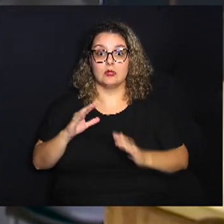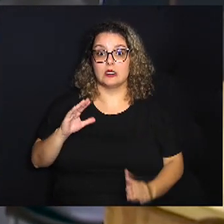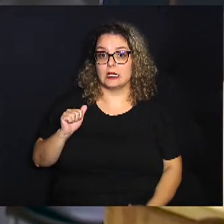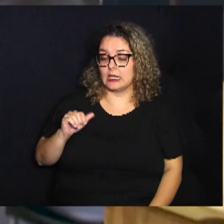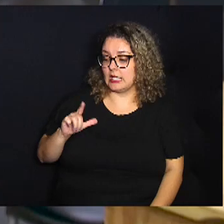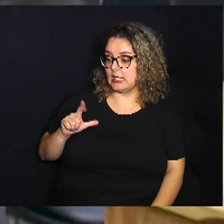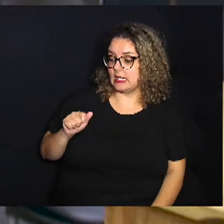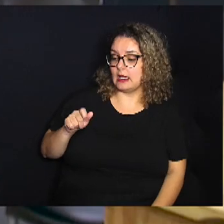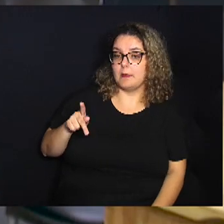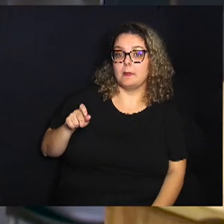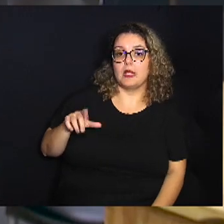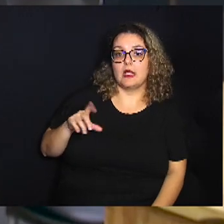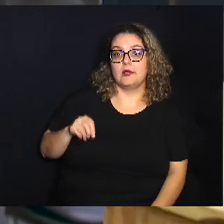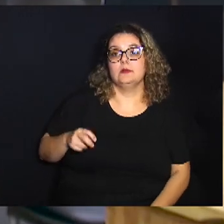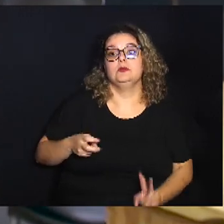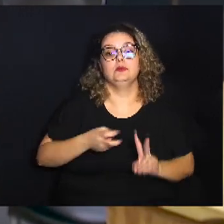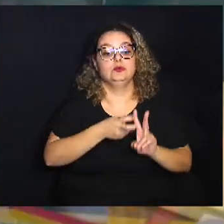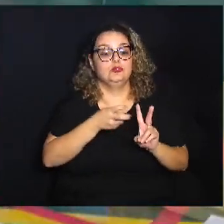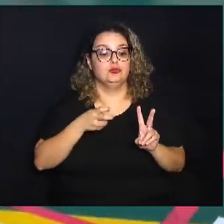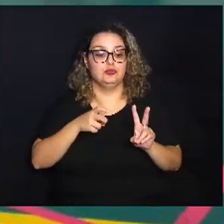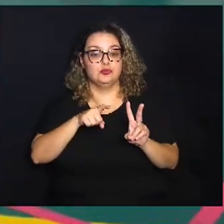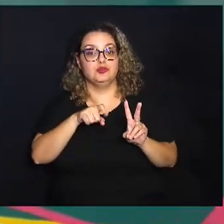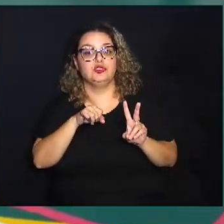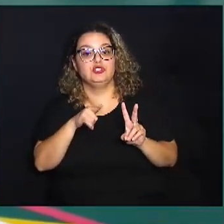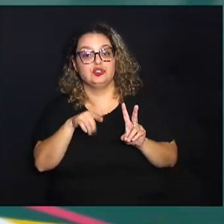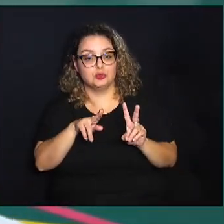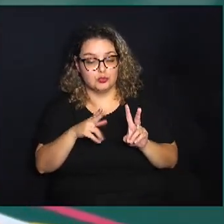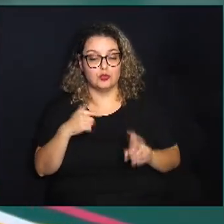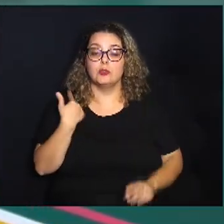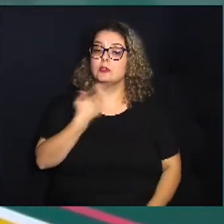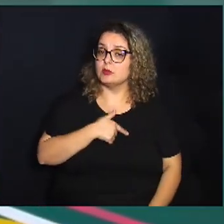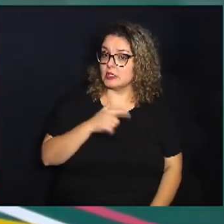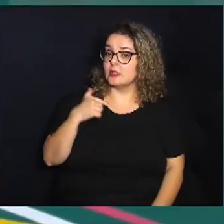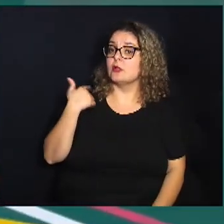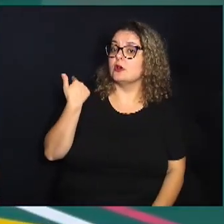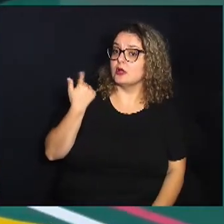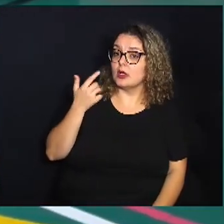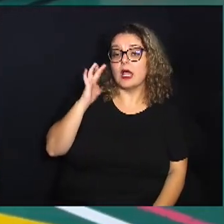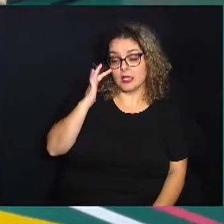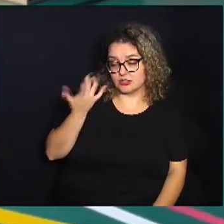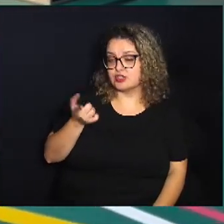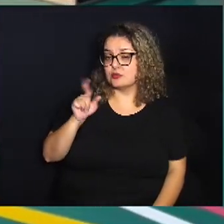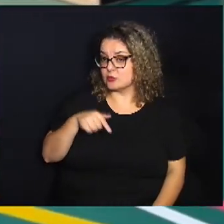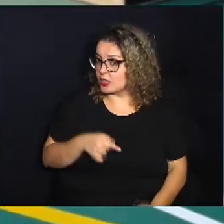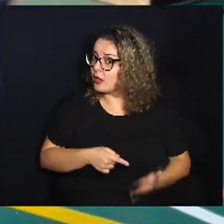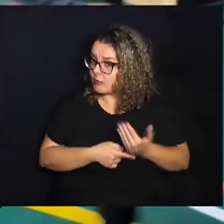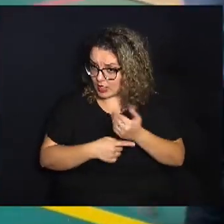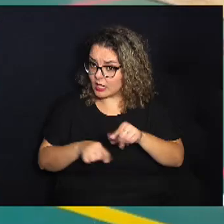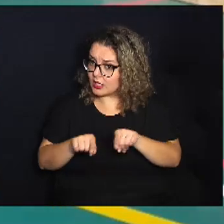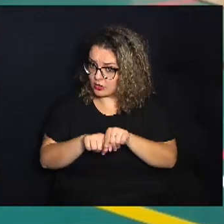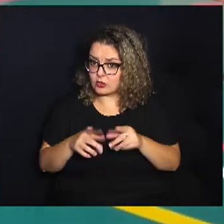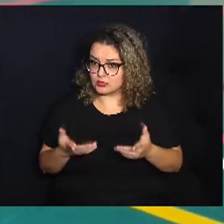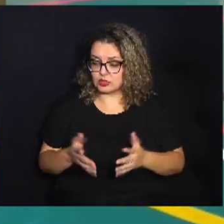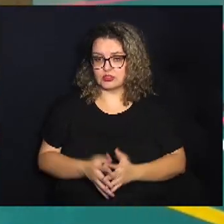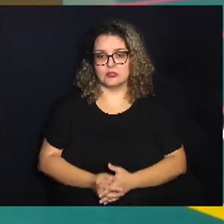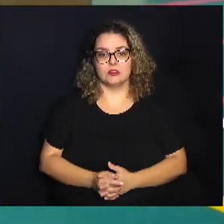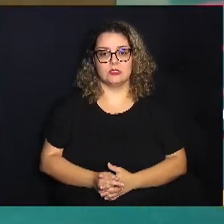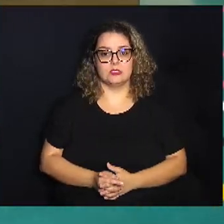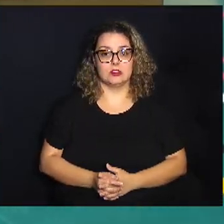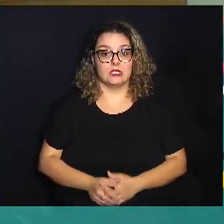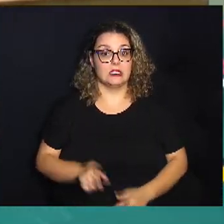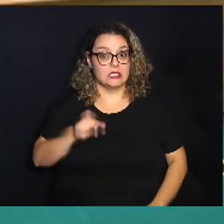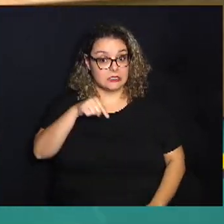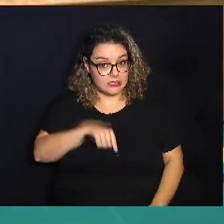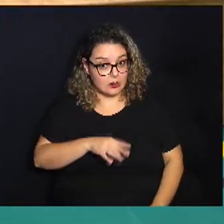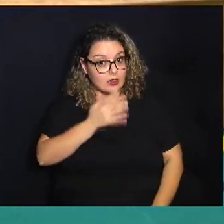uma casa de indígenas do Xingu. E para a gente considera isso como uma tecnologia também. Então, aqui é para a